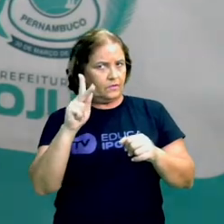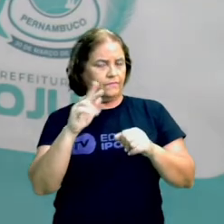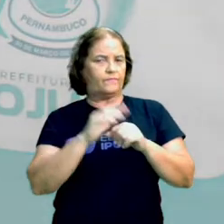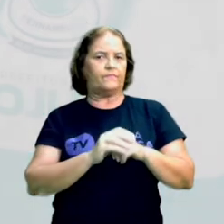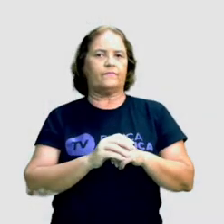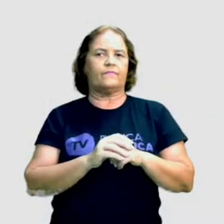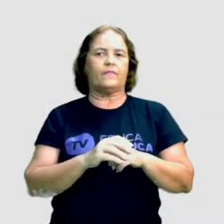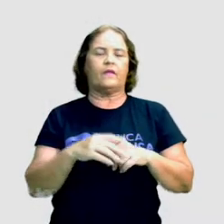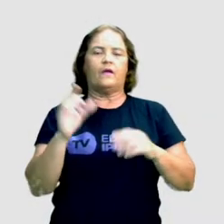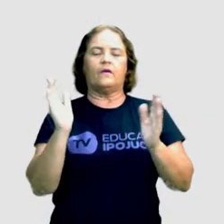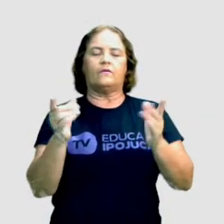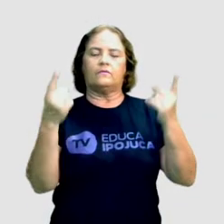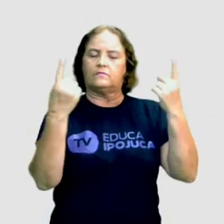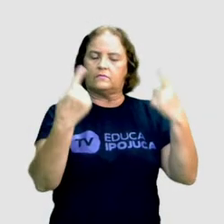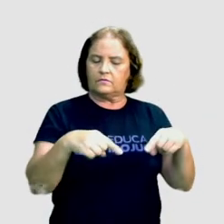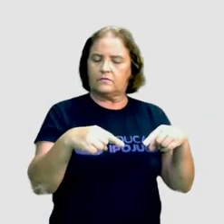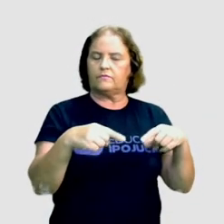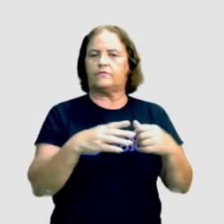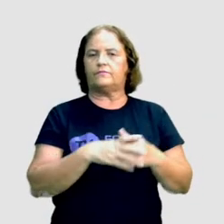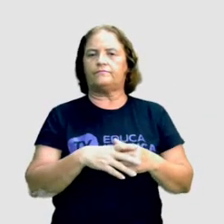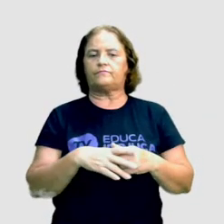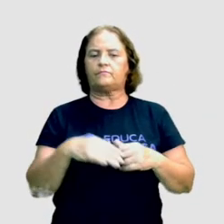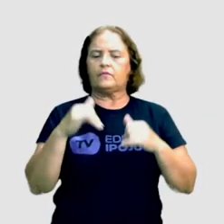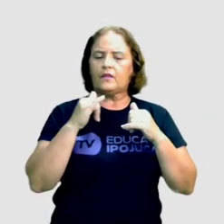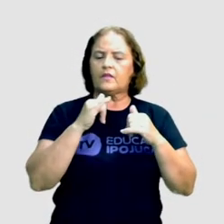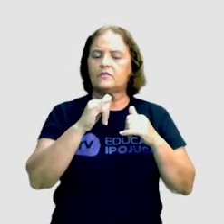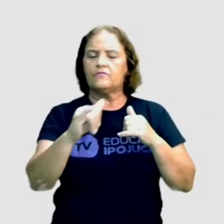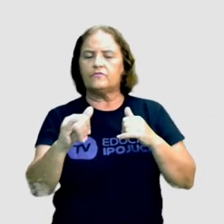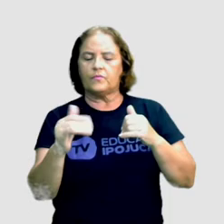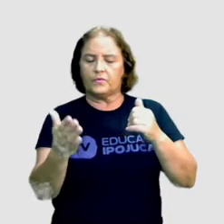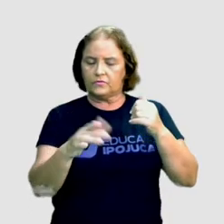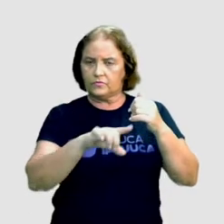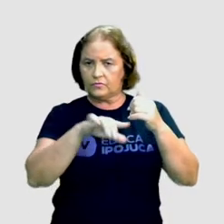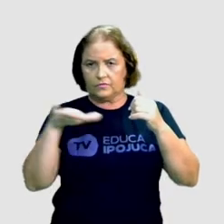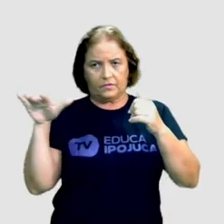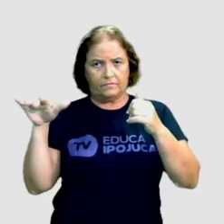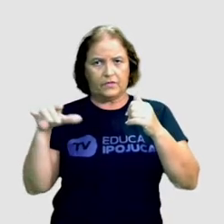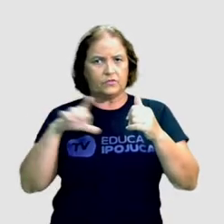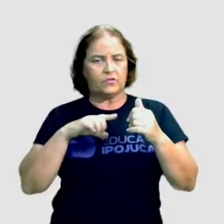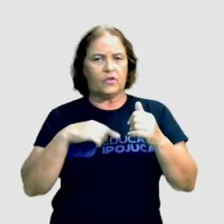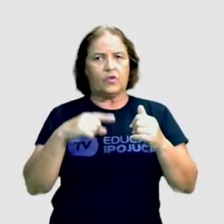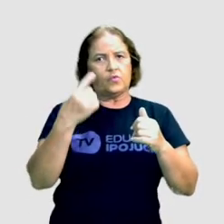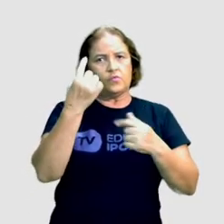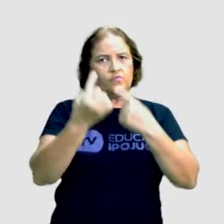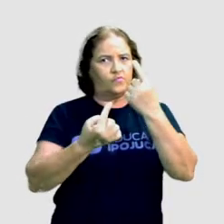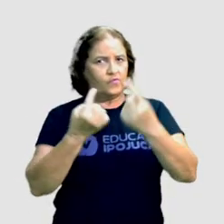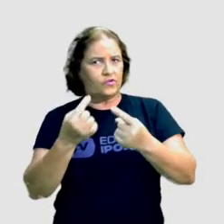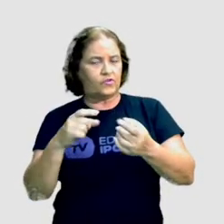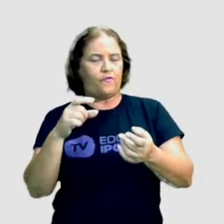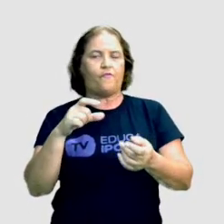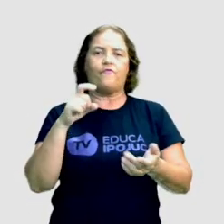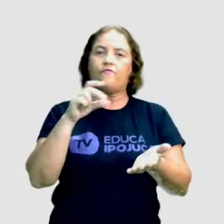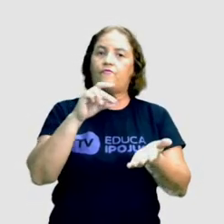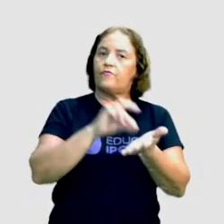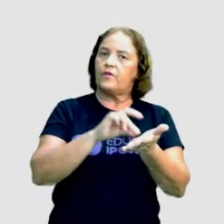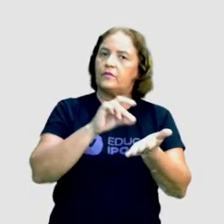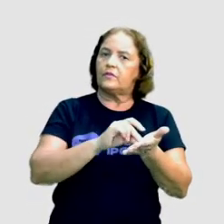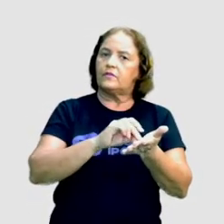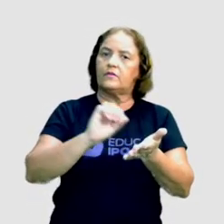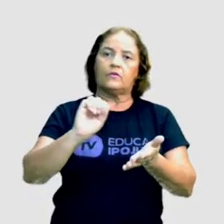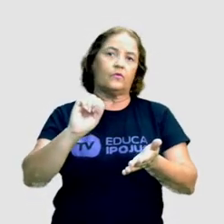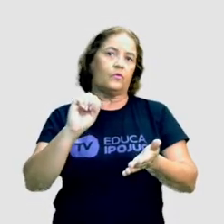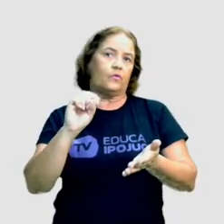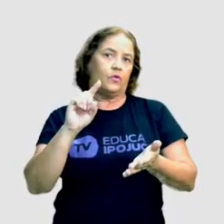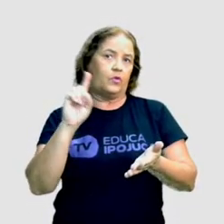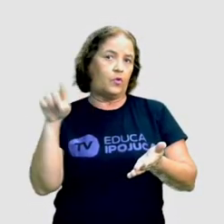hora. Das informações abaixo, algumas são verdadeiras, outras falsas. Faça uma pesquisa em ao